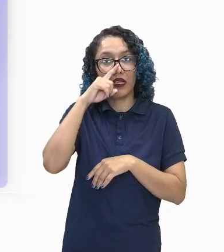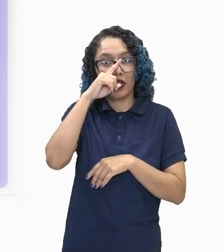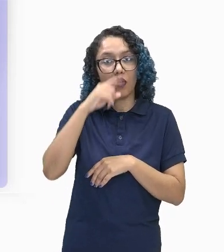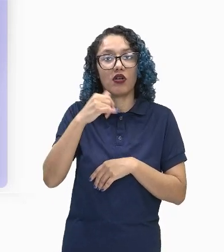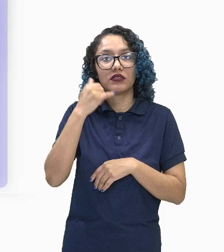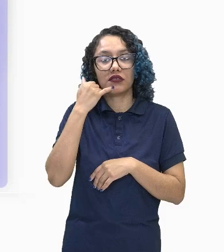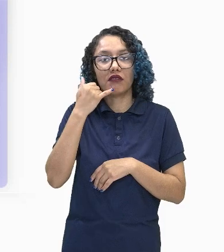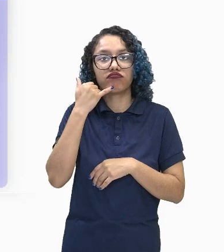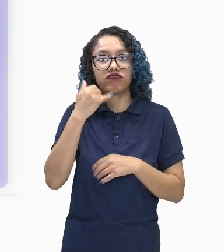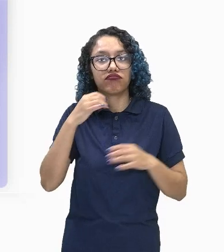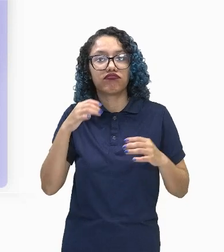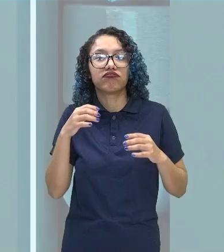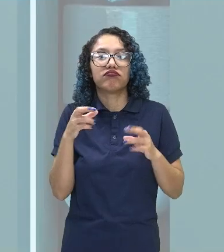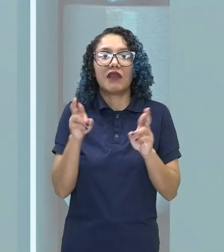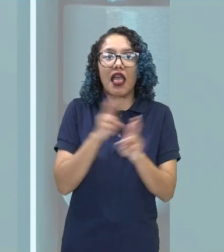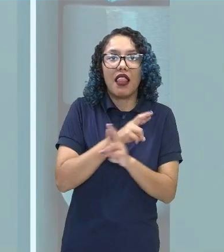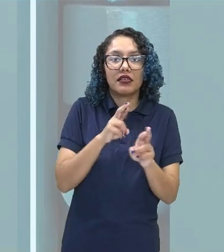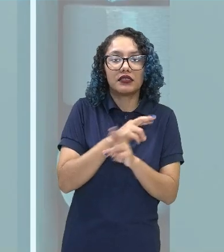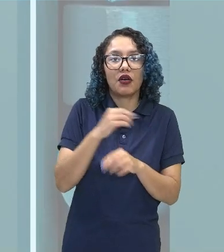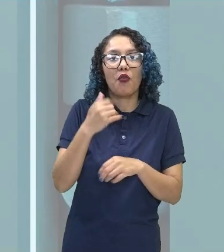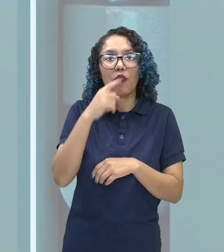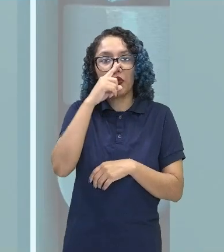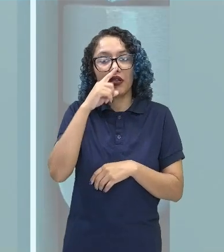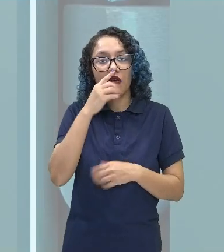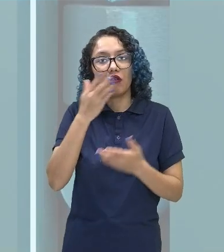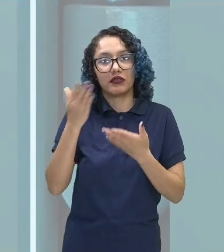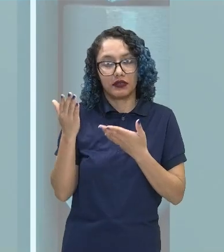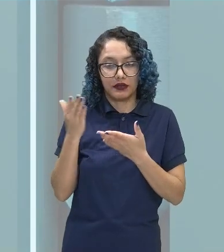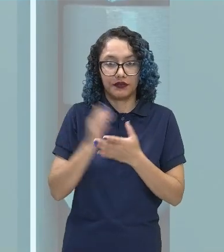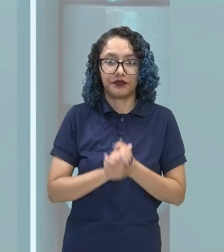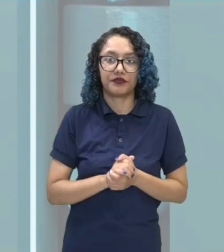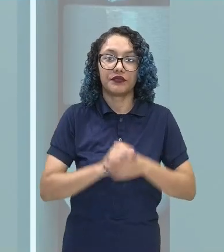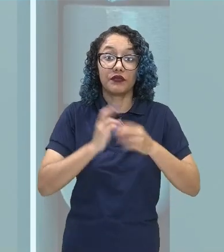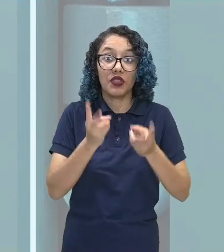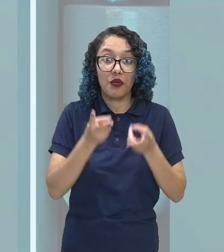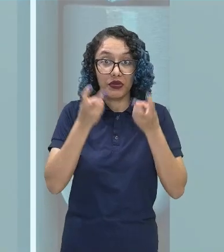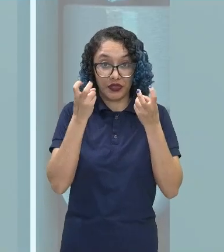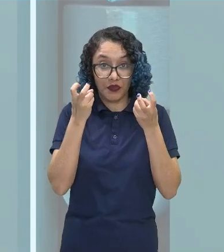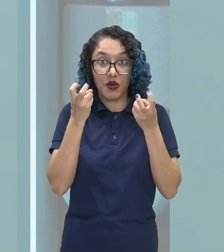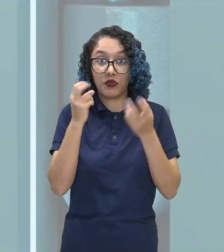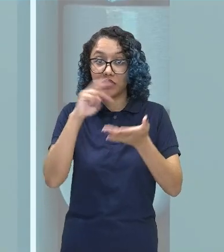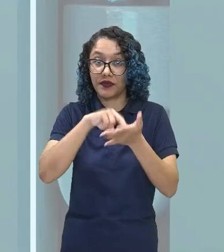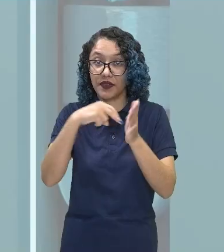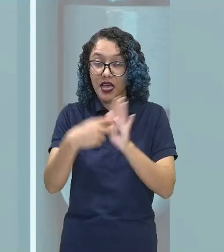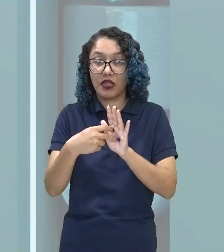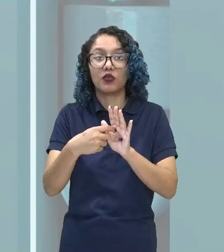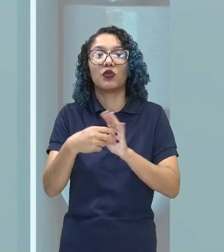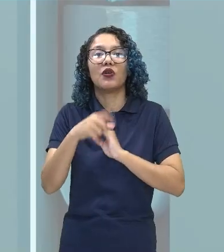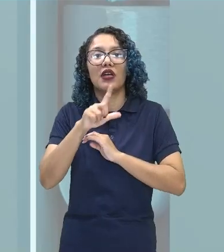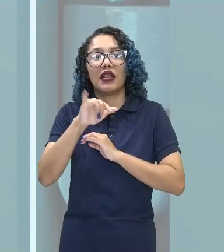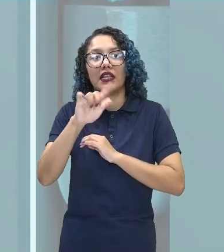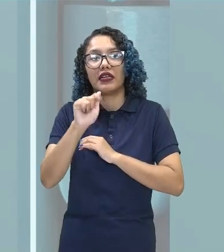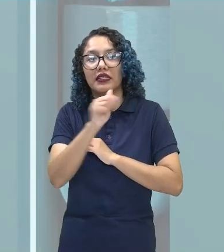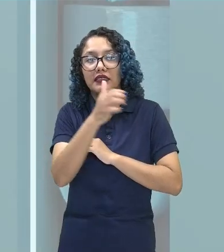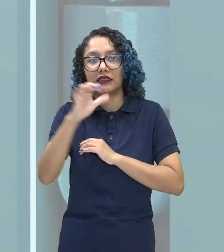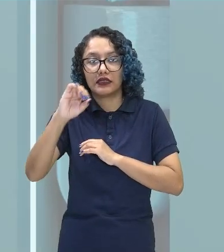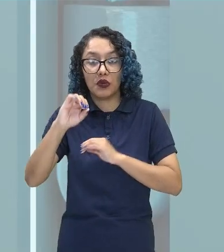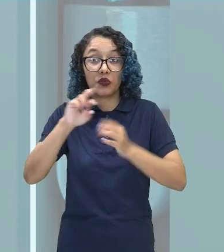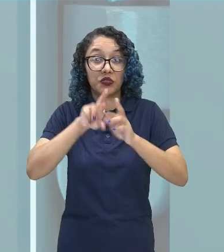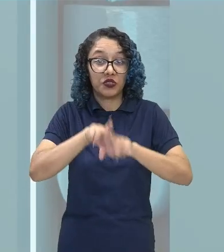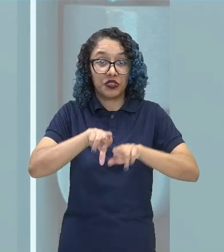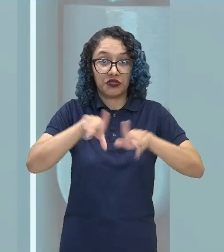de tal situação. Veja que essa ligação é diferente, né, de algumas que